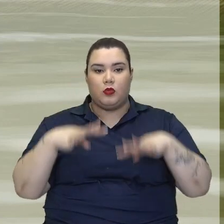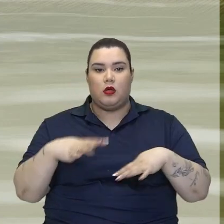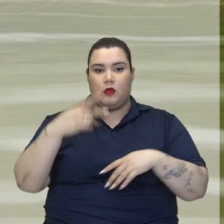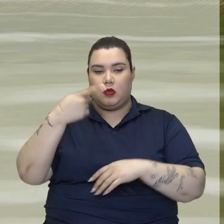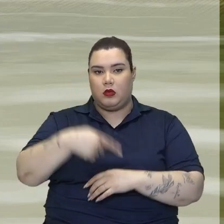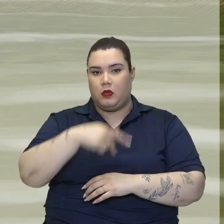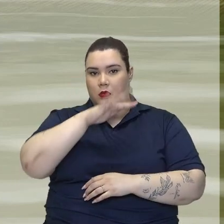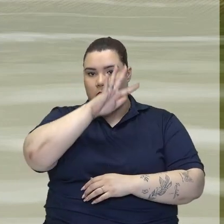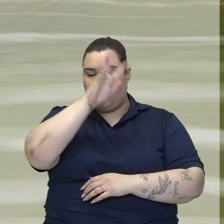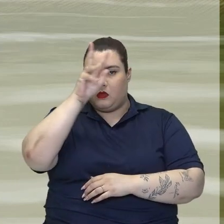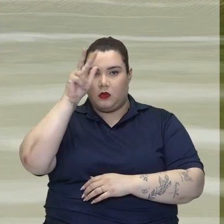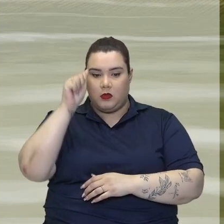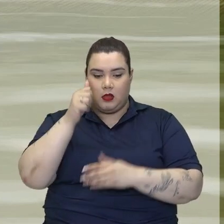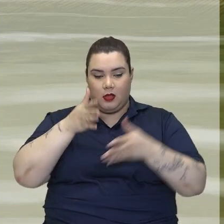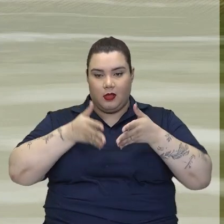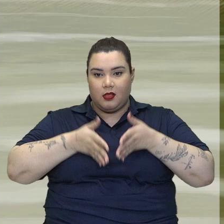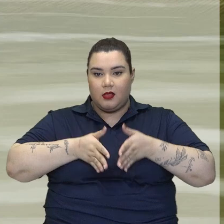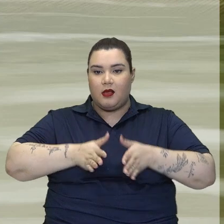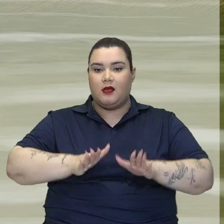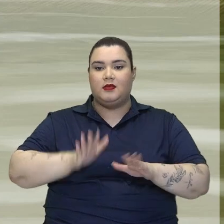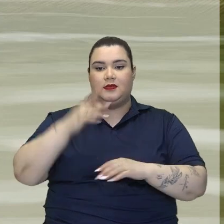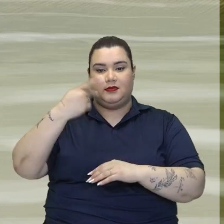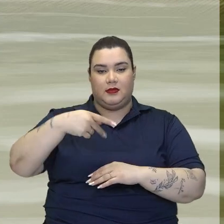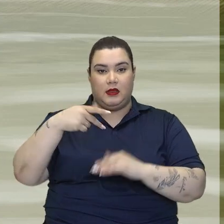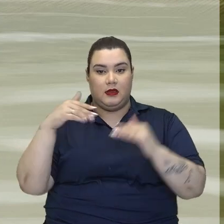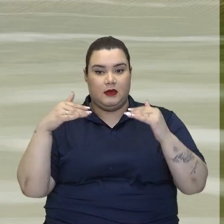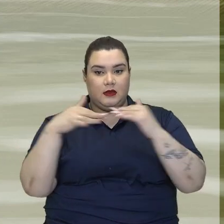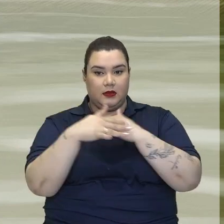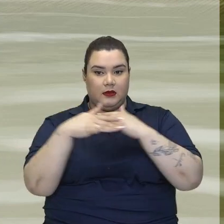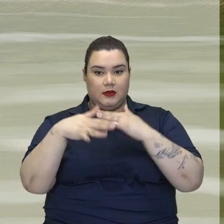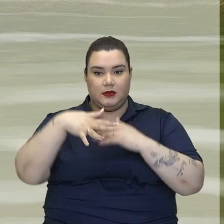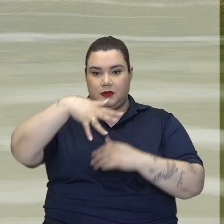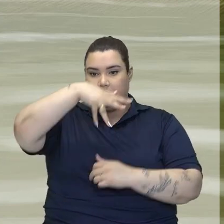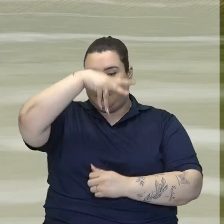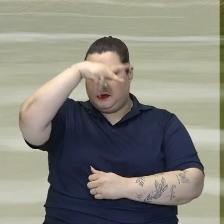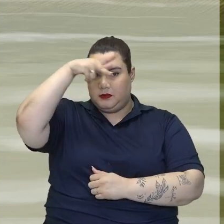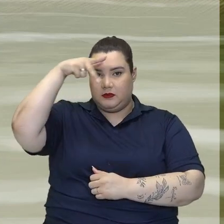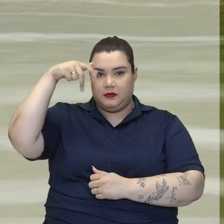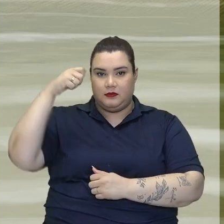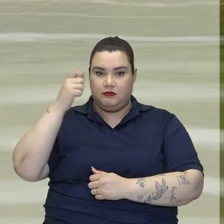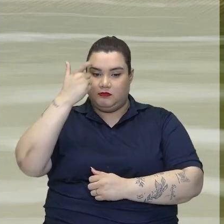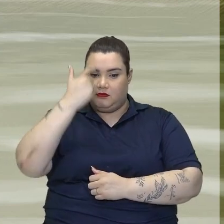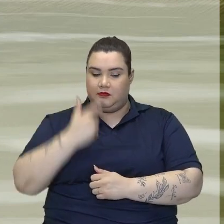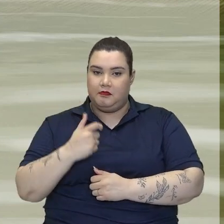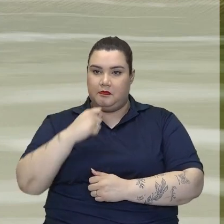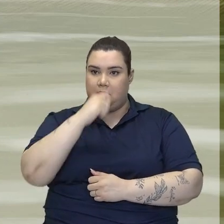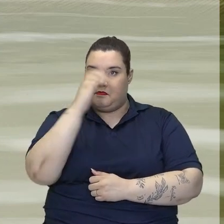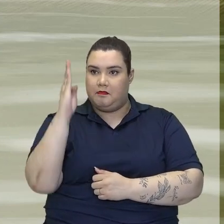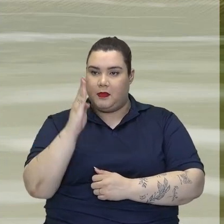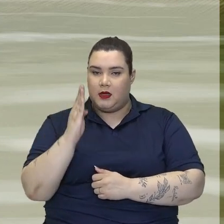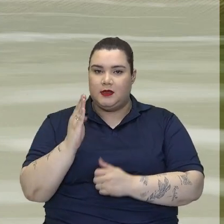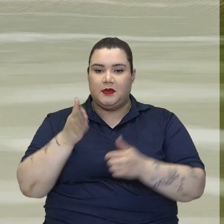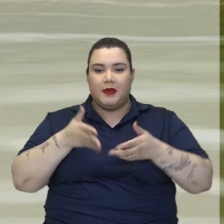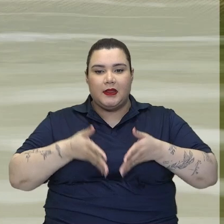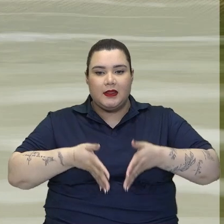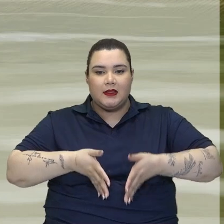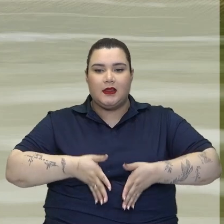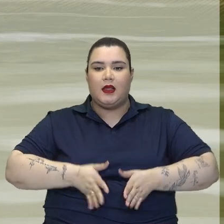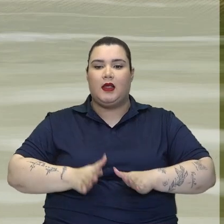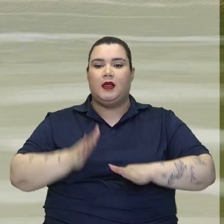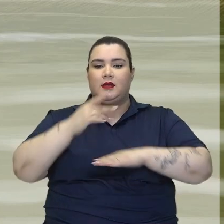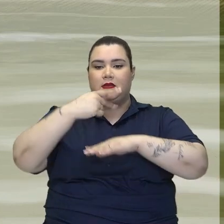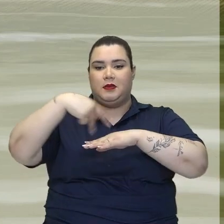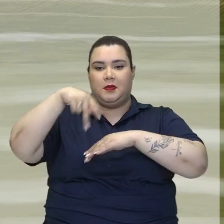eu nasci no estado do Amazonas, na cidade de Manaus, sou brasileiro, porque eu nasci num país